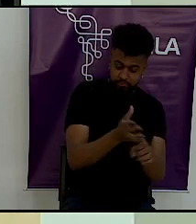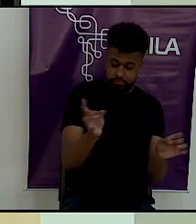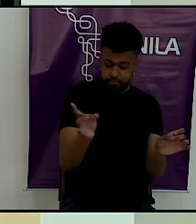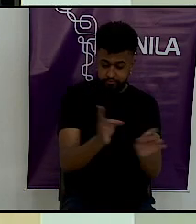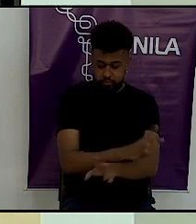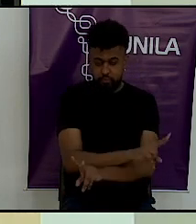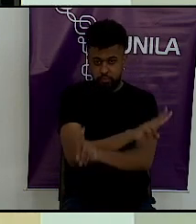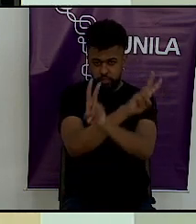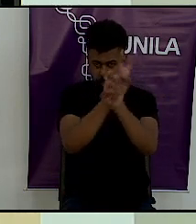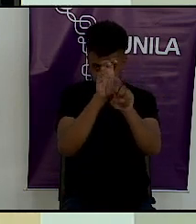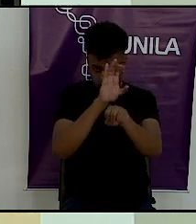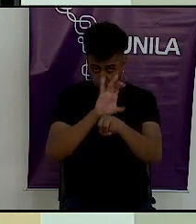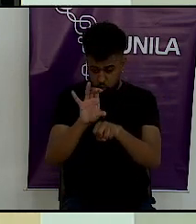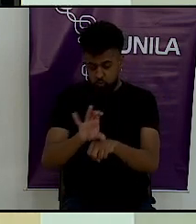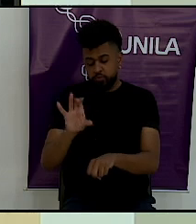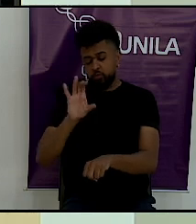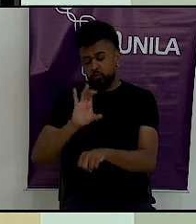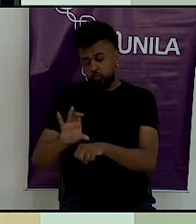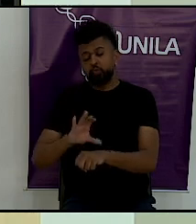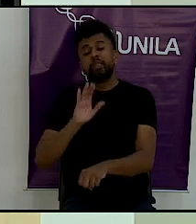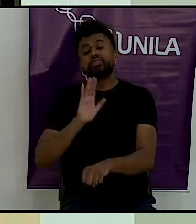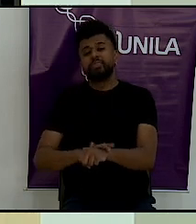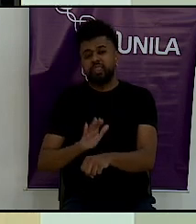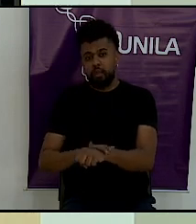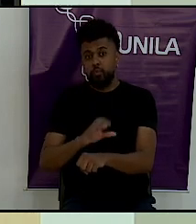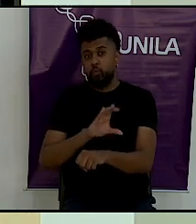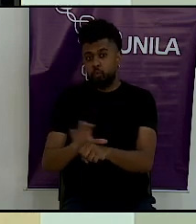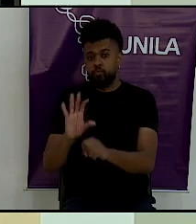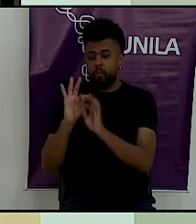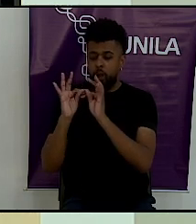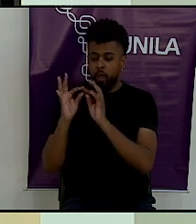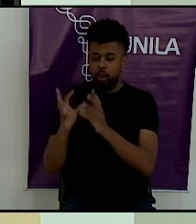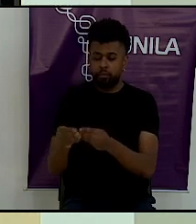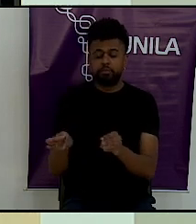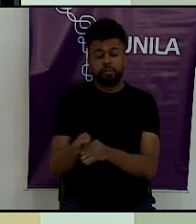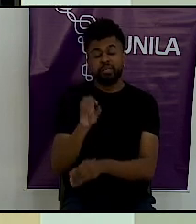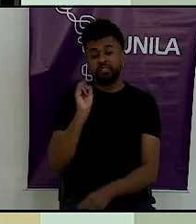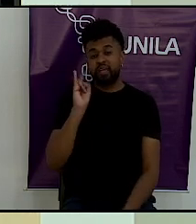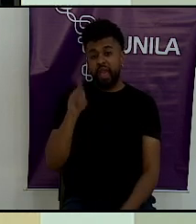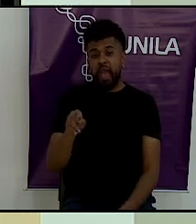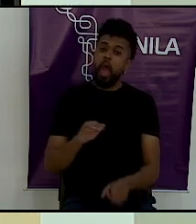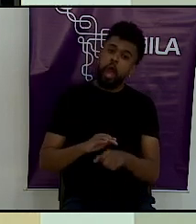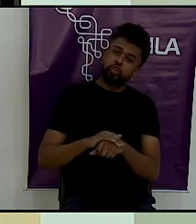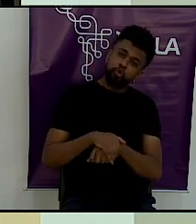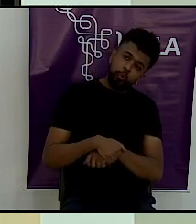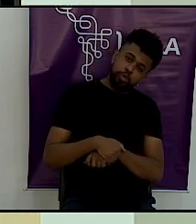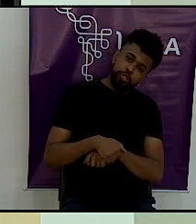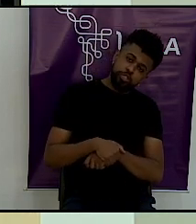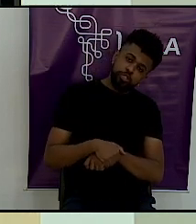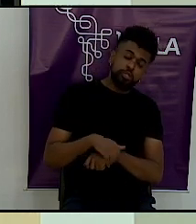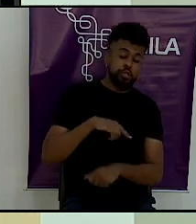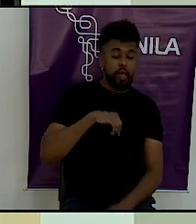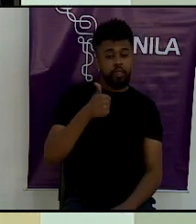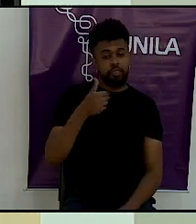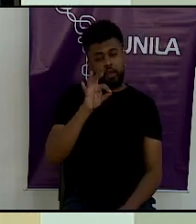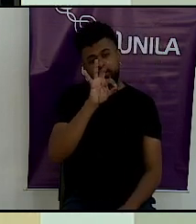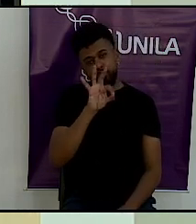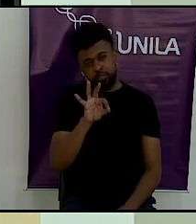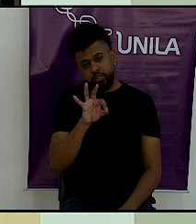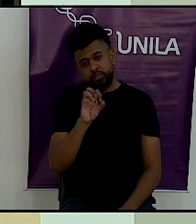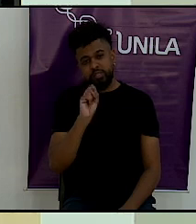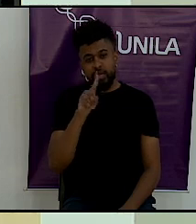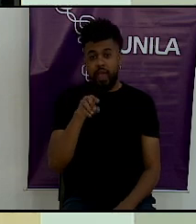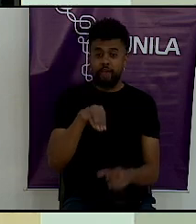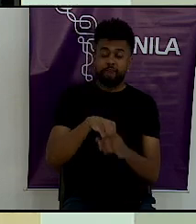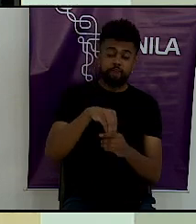curso, o tempo que ele leva para concluir o curso, e se ele é feito noturno, temos um bônus de 10%, e se ele é